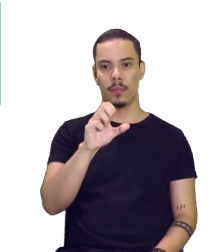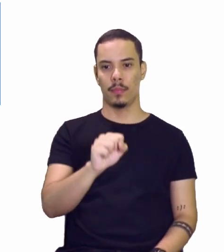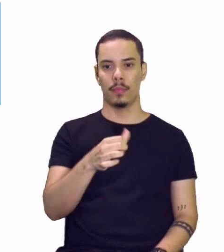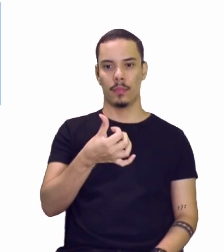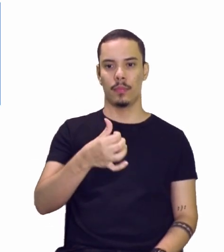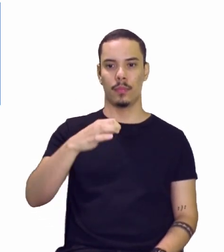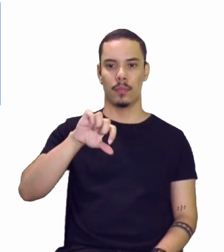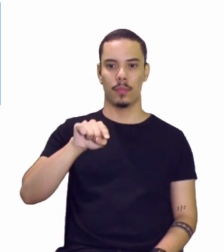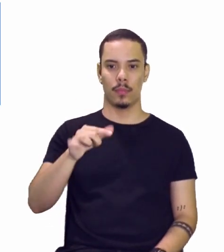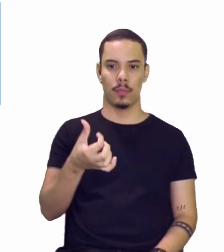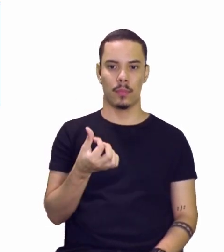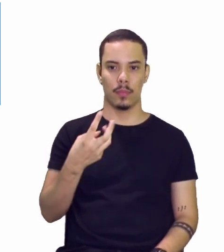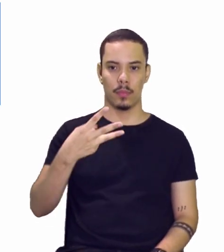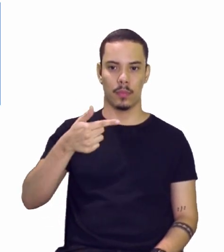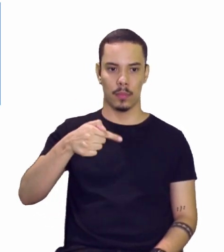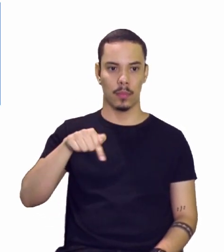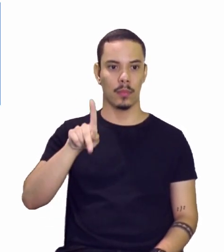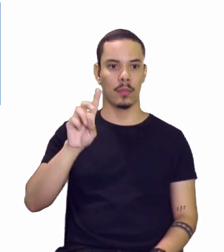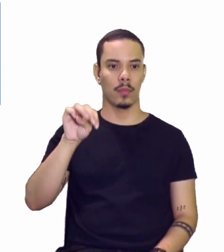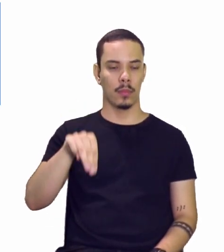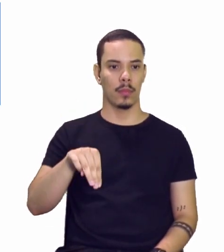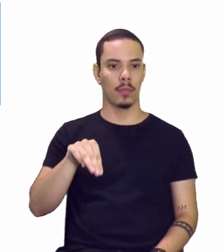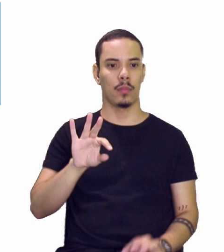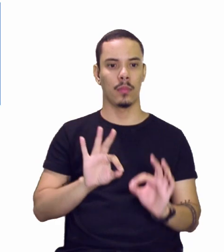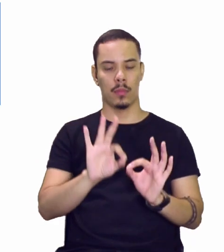3.869.637 km², ou